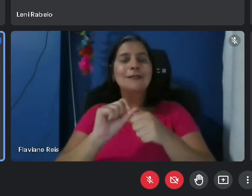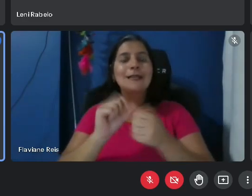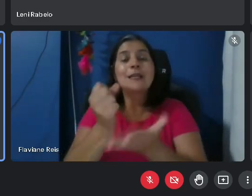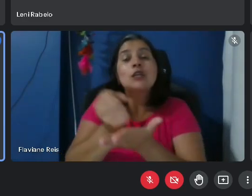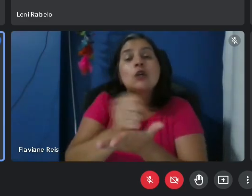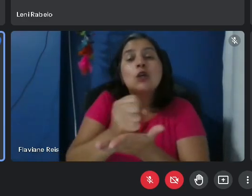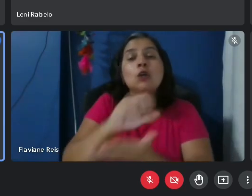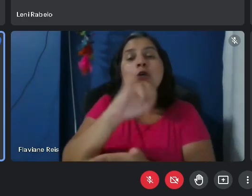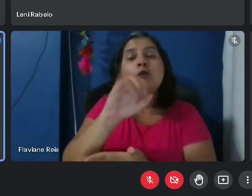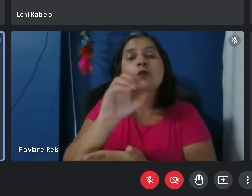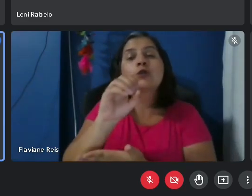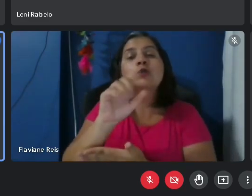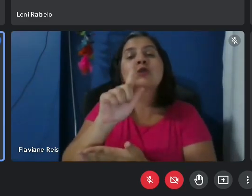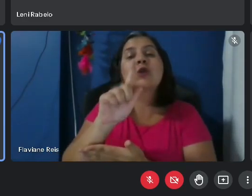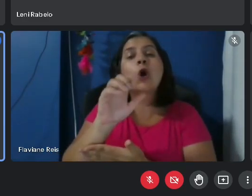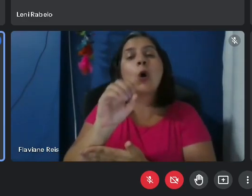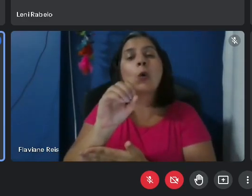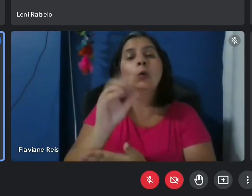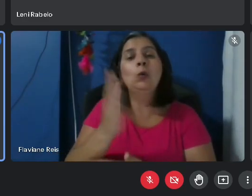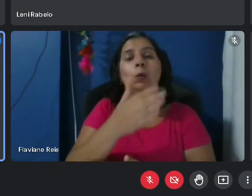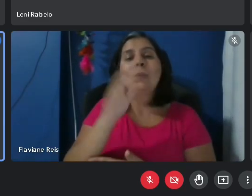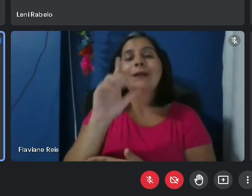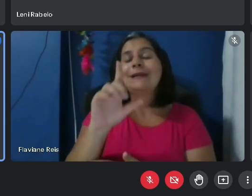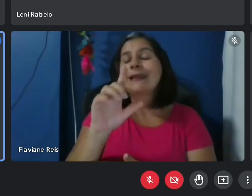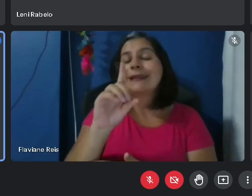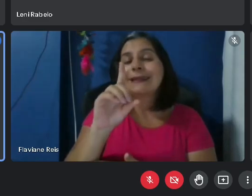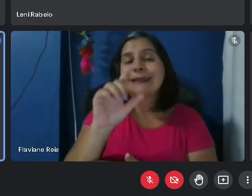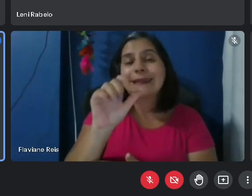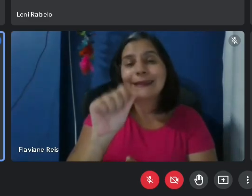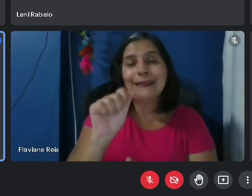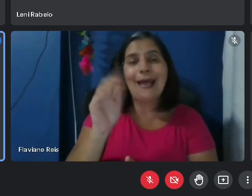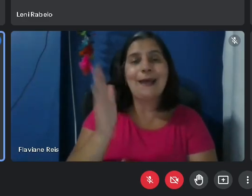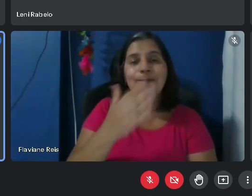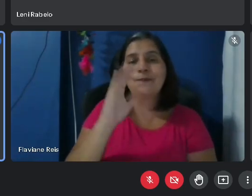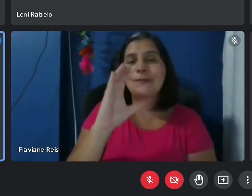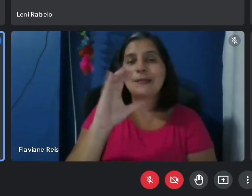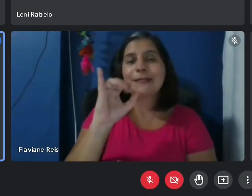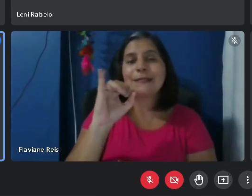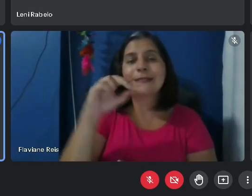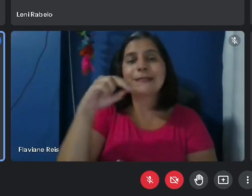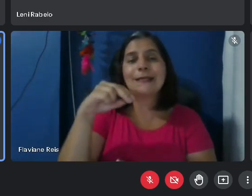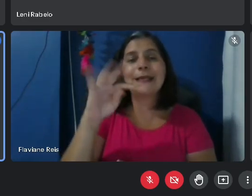desse viés. Então, é como se fosse um jogo, né?